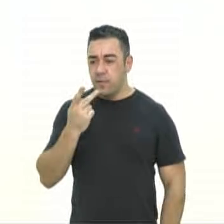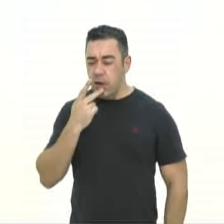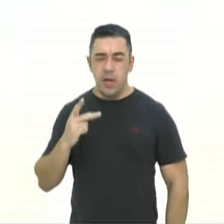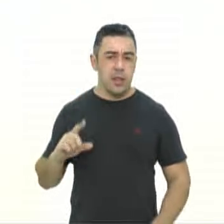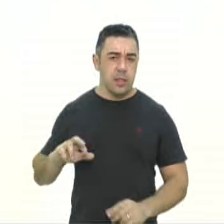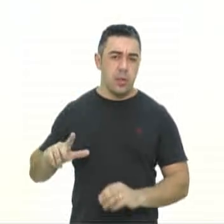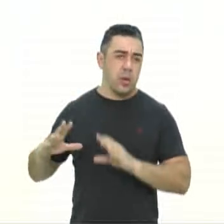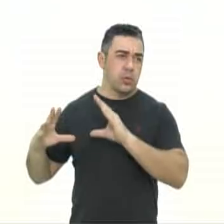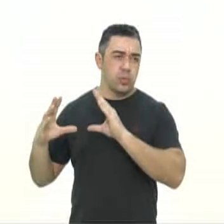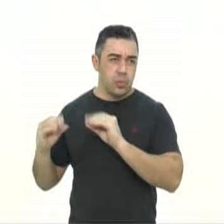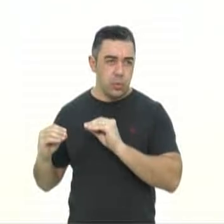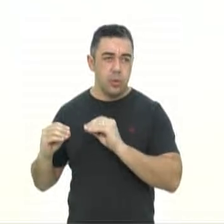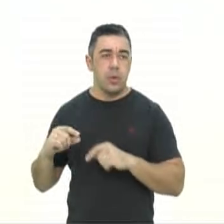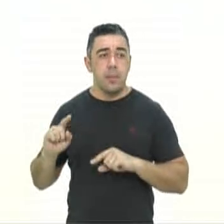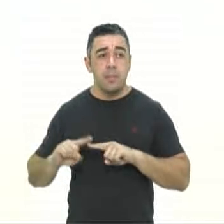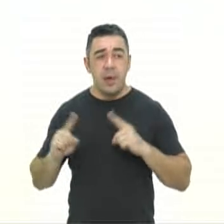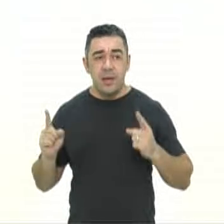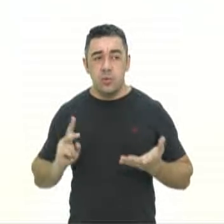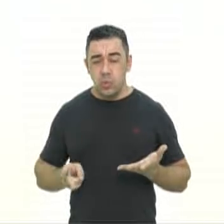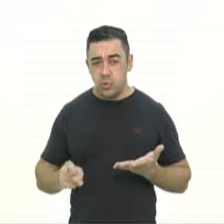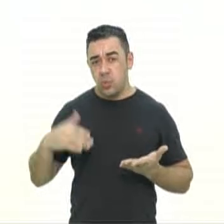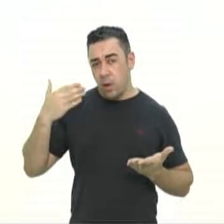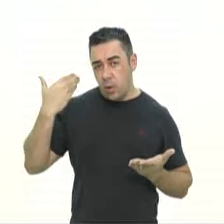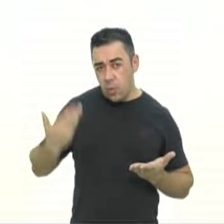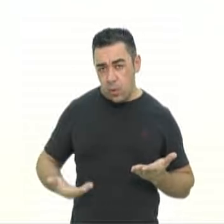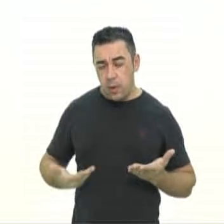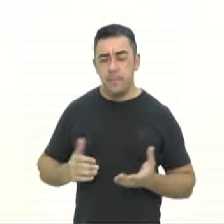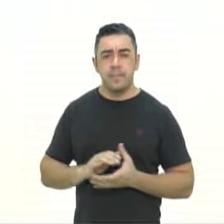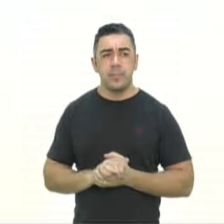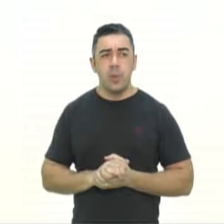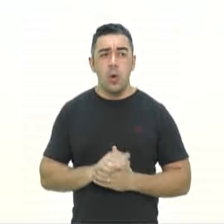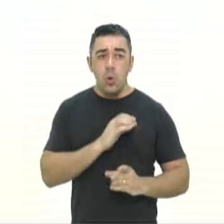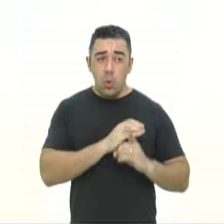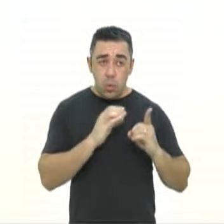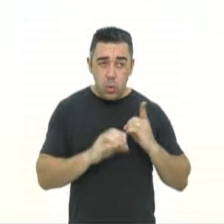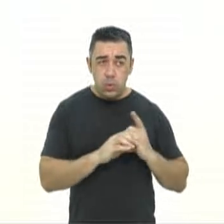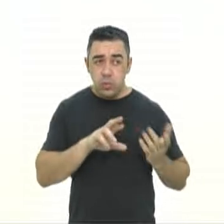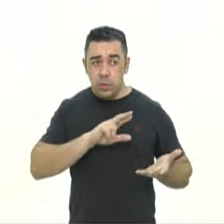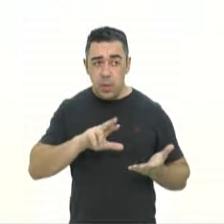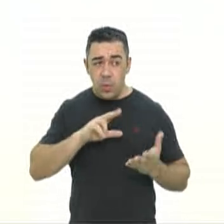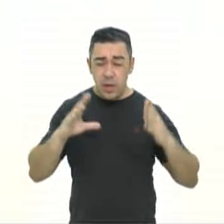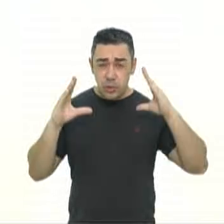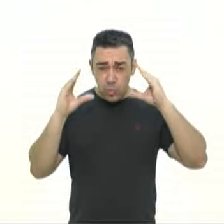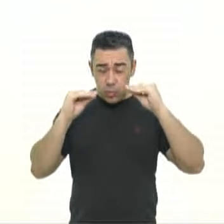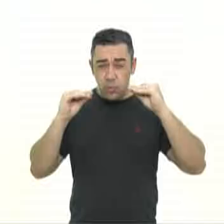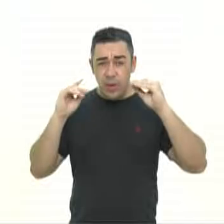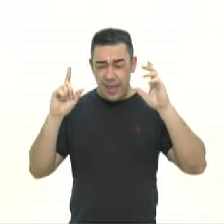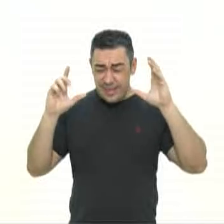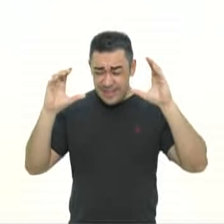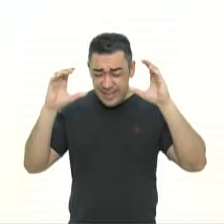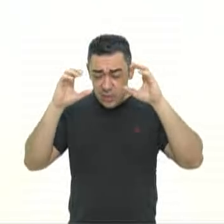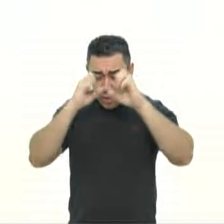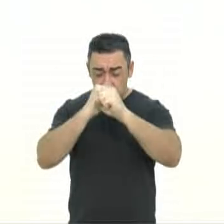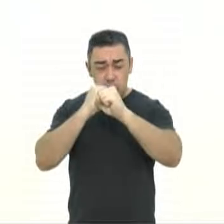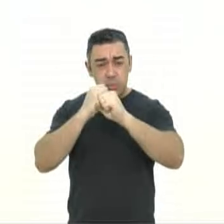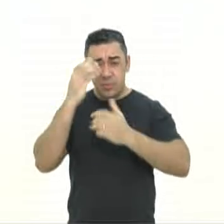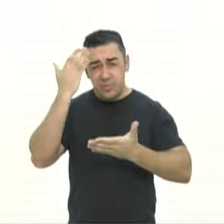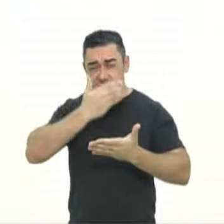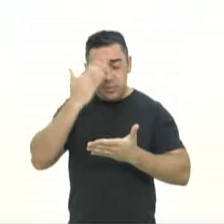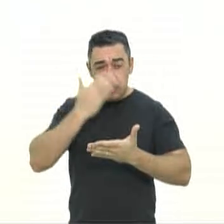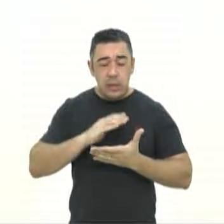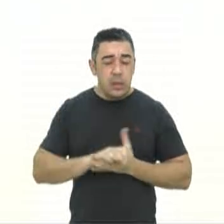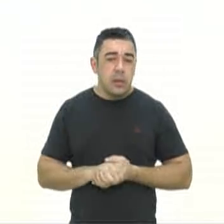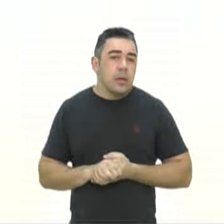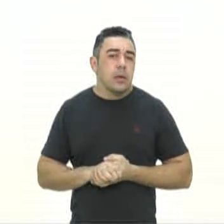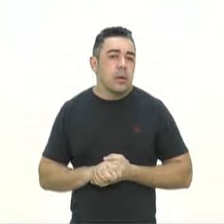chamam-lhe escuro, mas ainda lhe fazem muita honra. O estilo culto não é escuro, é negro, e negro boçal, e muito cerrado.